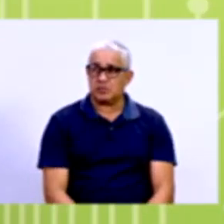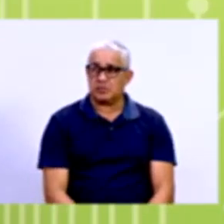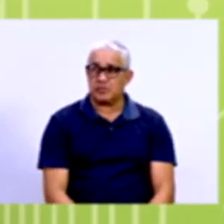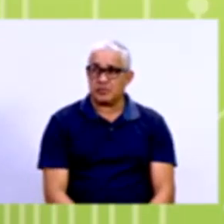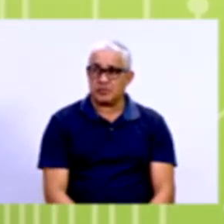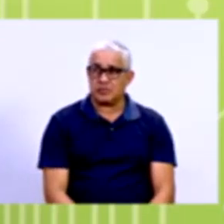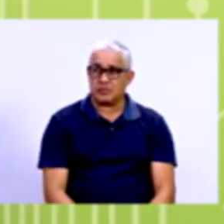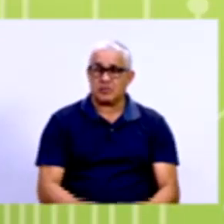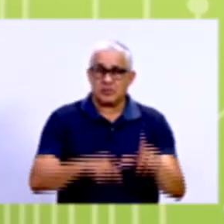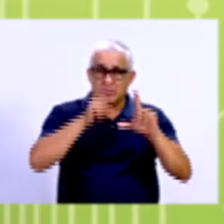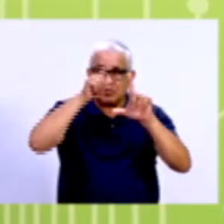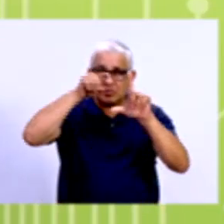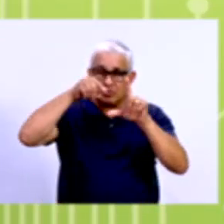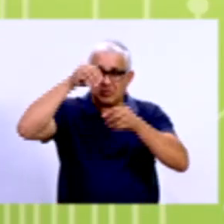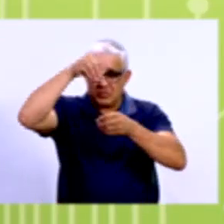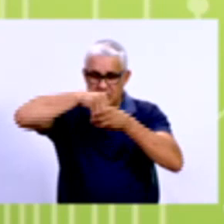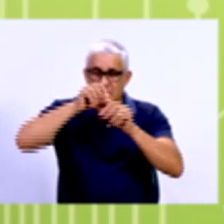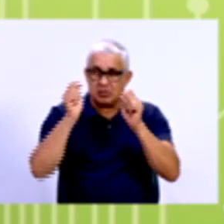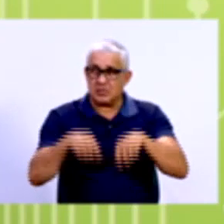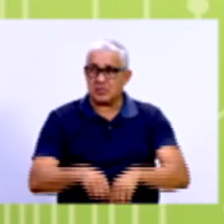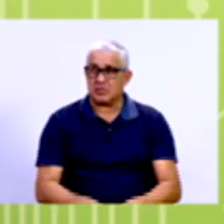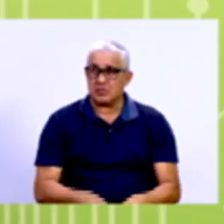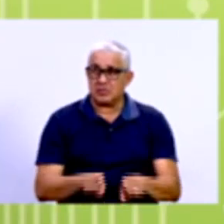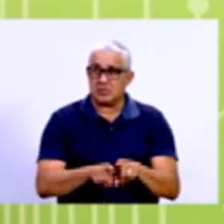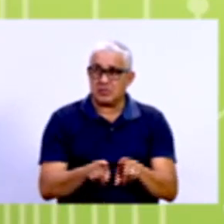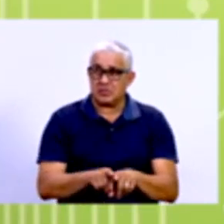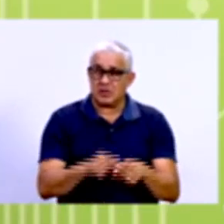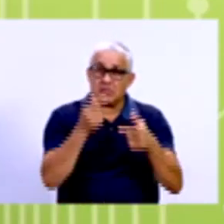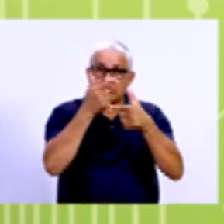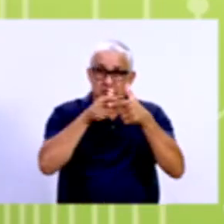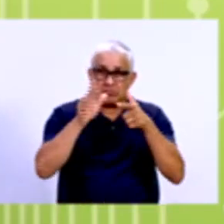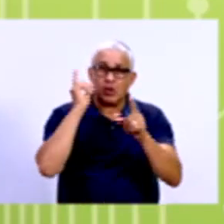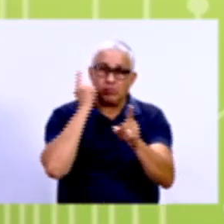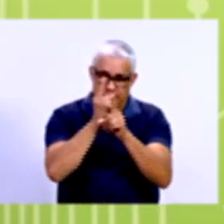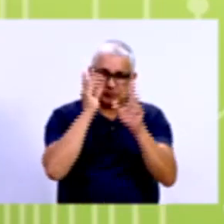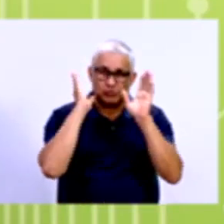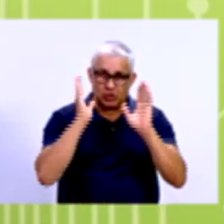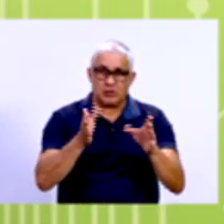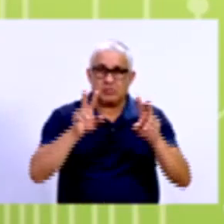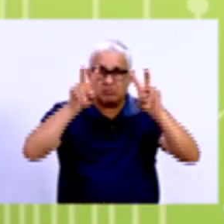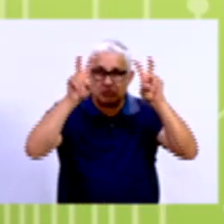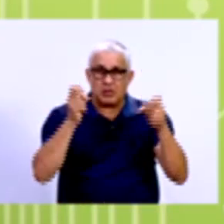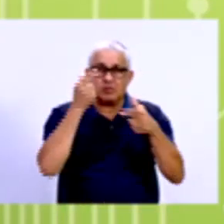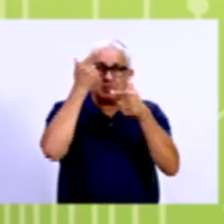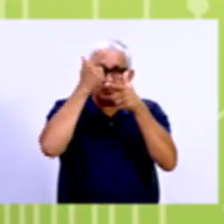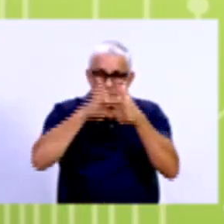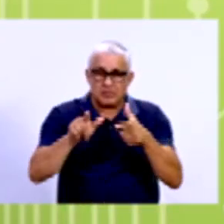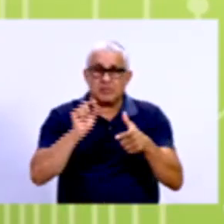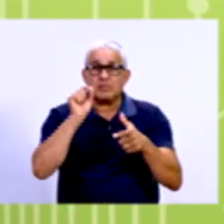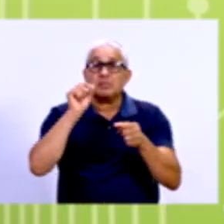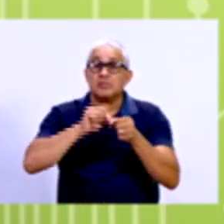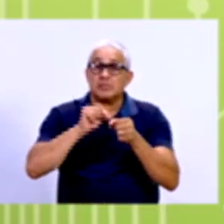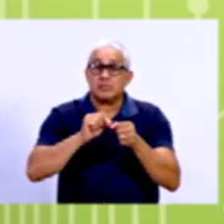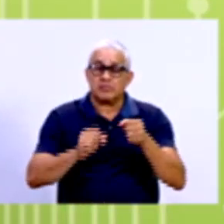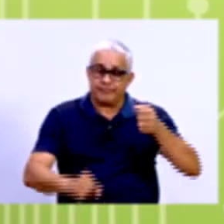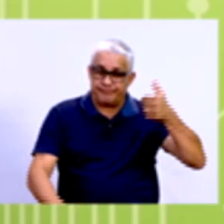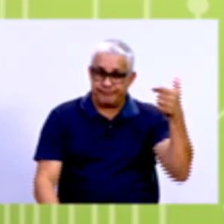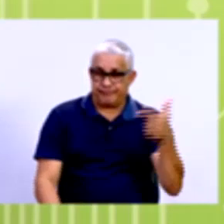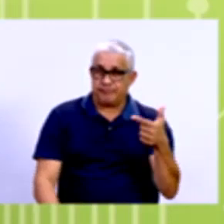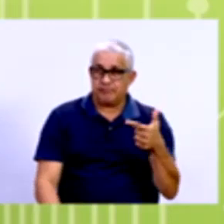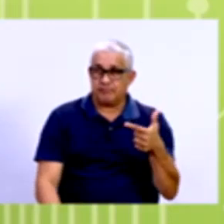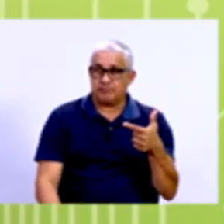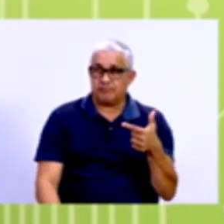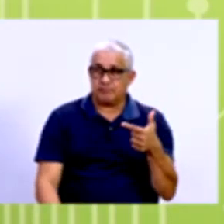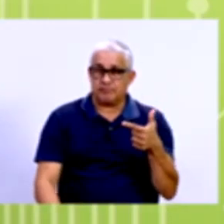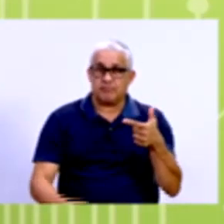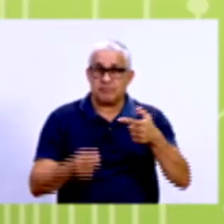fazer estatística dentro disso, né? Então, definimos o problema, encontramos o problema. Aí, o que que nós vamos fazer? Nós vamos fazer